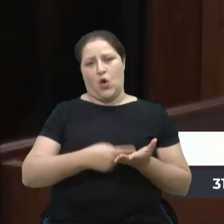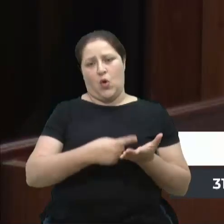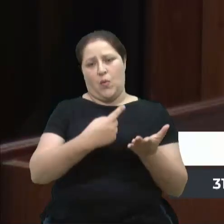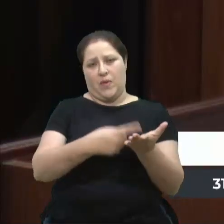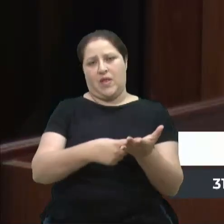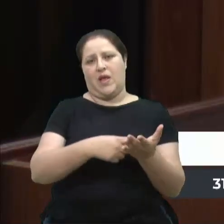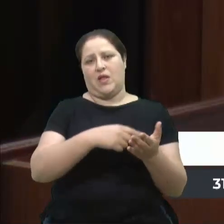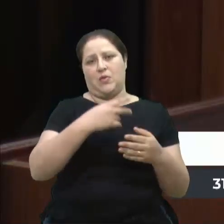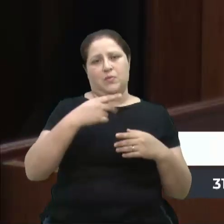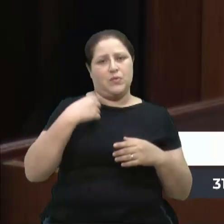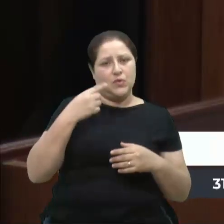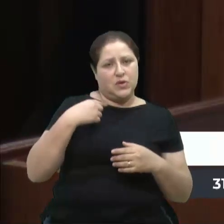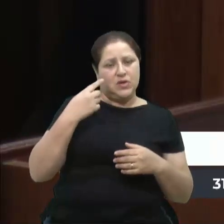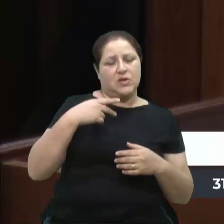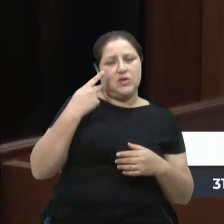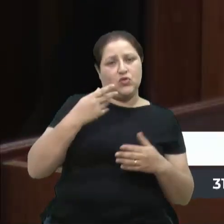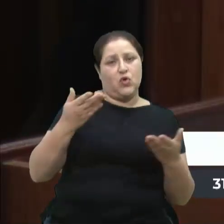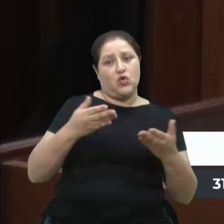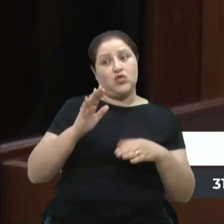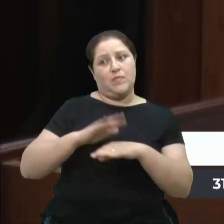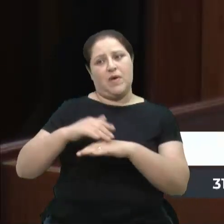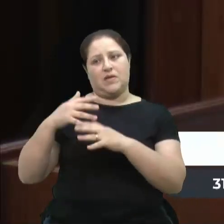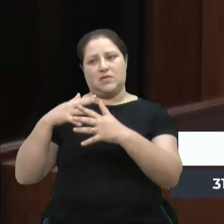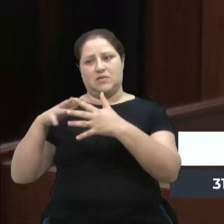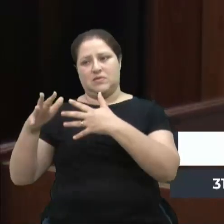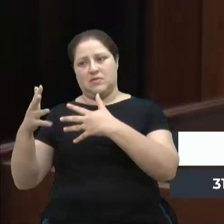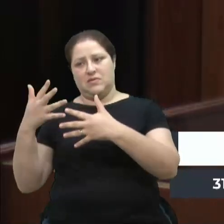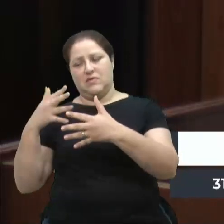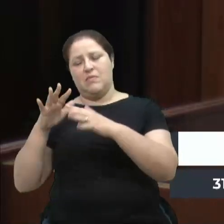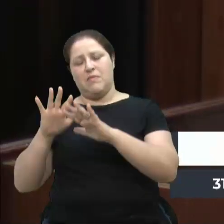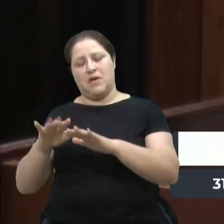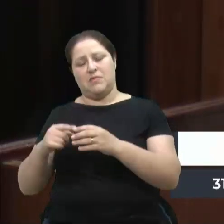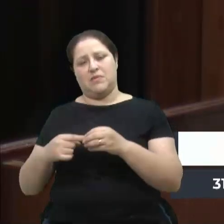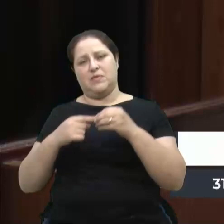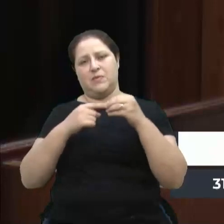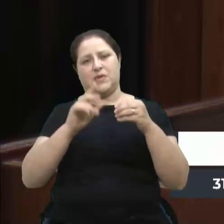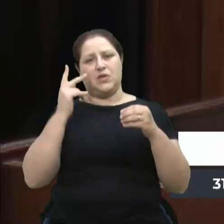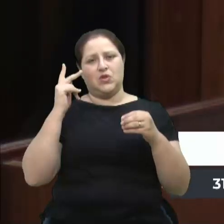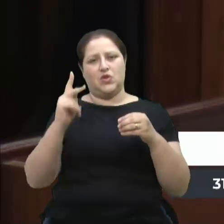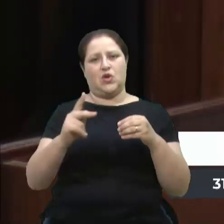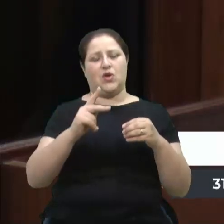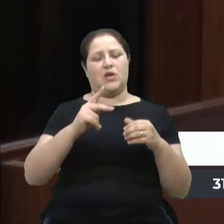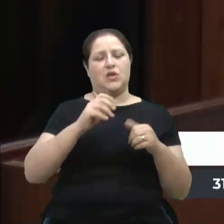transparente, mas principalmente a história política e social do Brasil foi